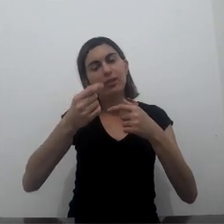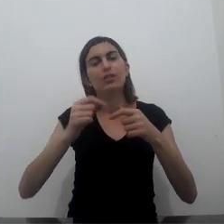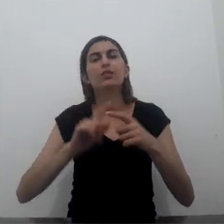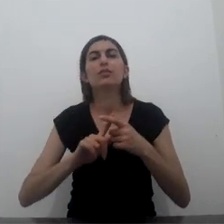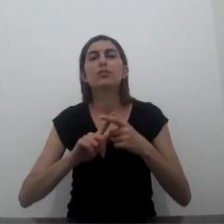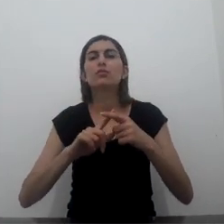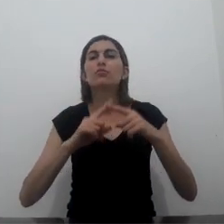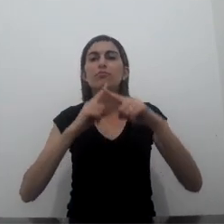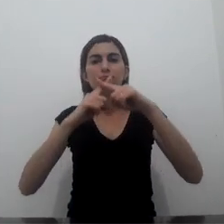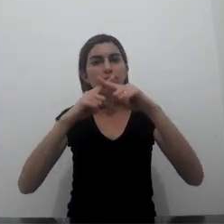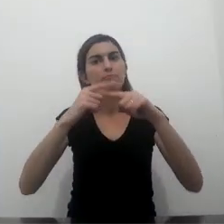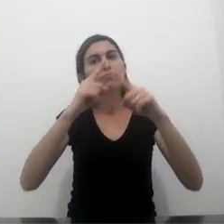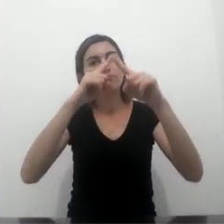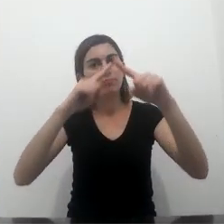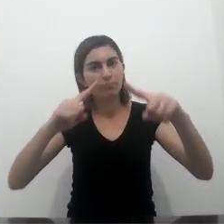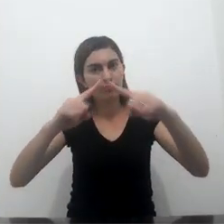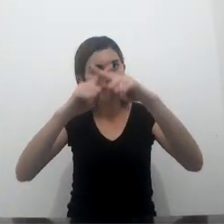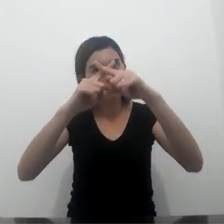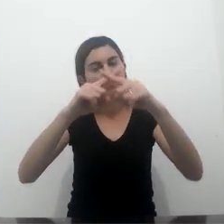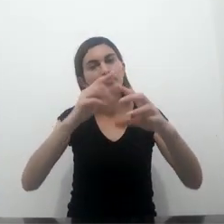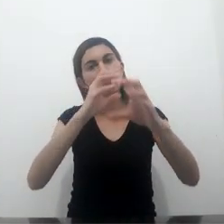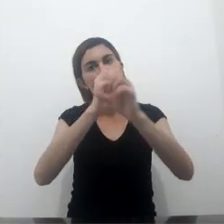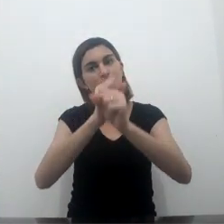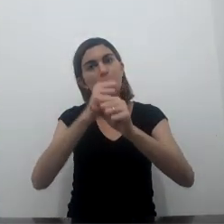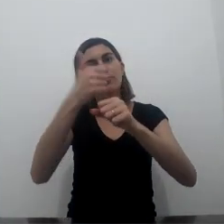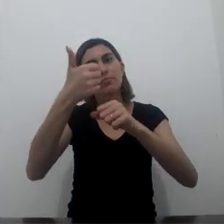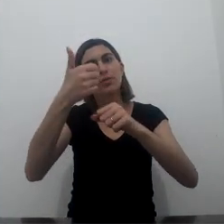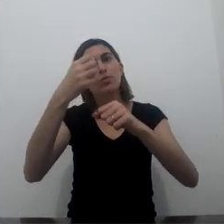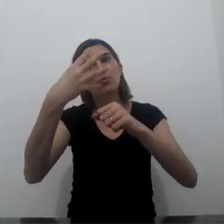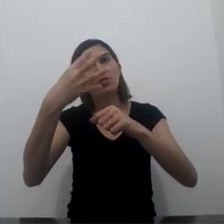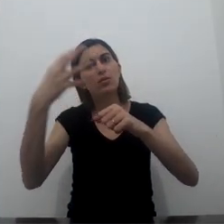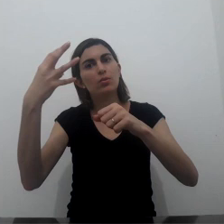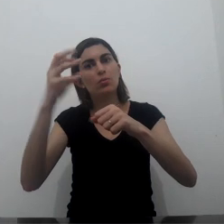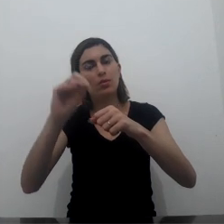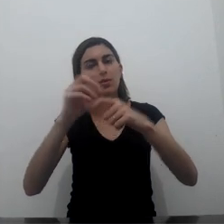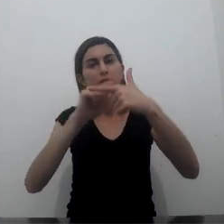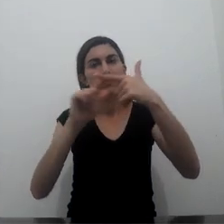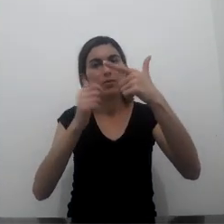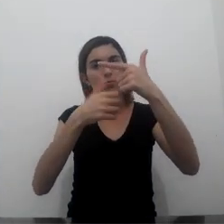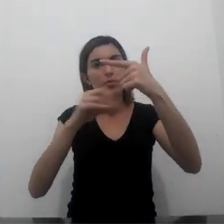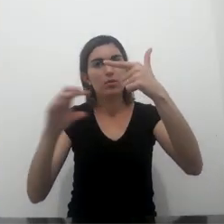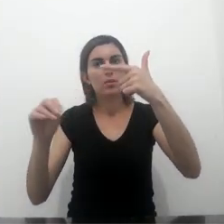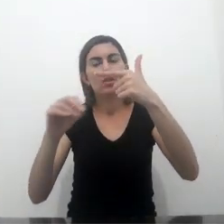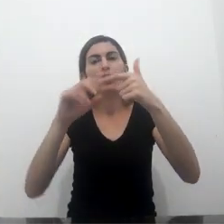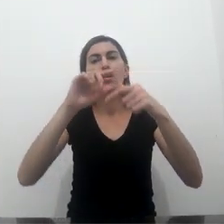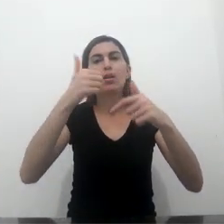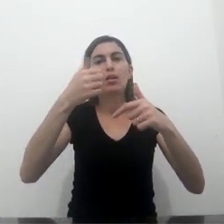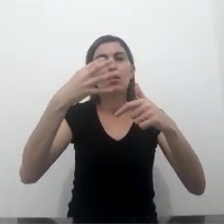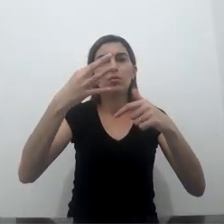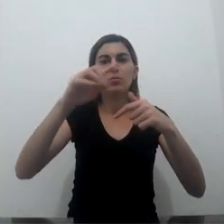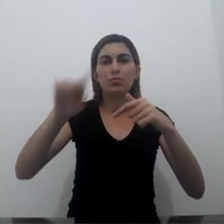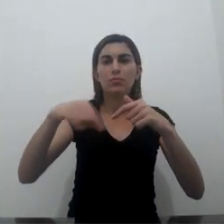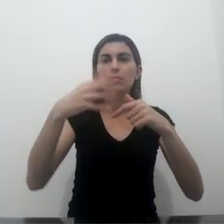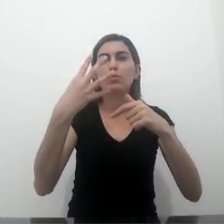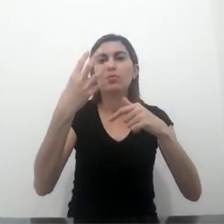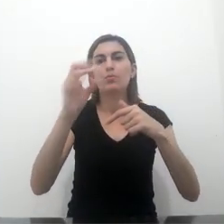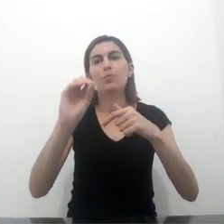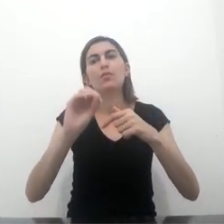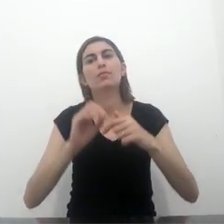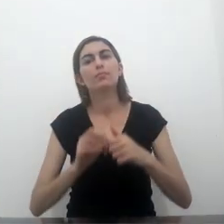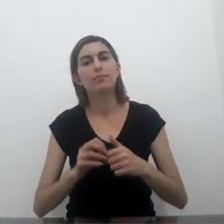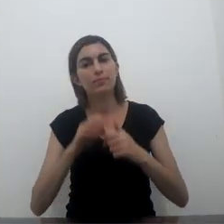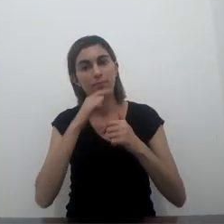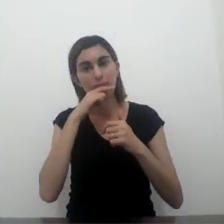100 vezes 120. Multiplicando, 1.440 dividido por 100. Anda duas casas, que eu vou